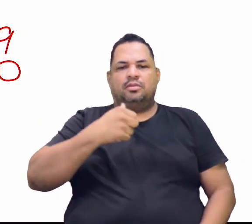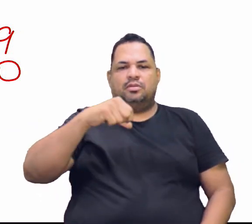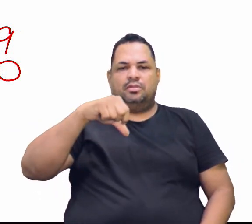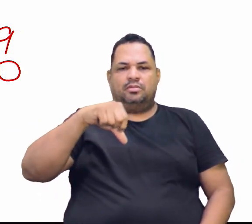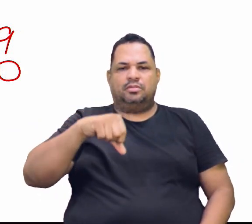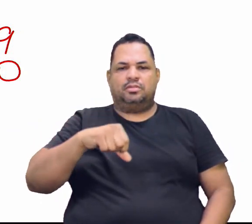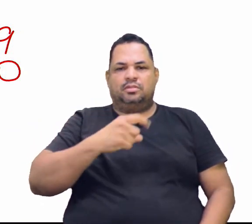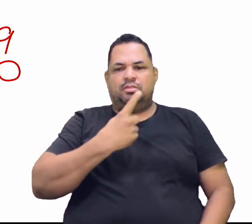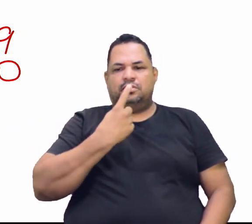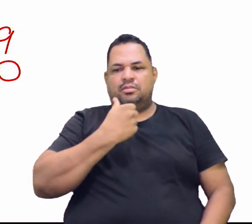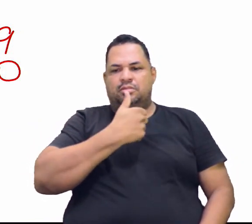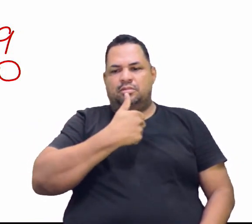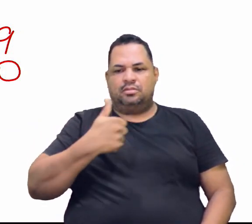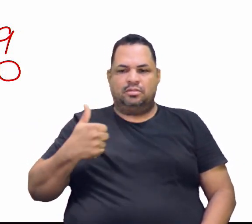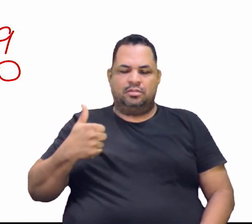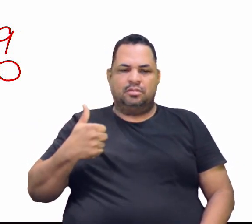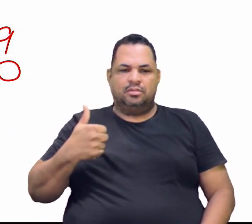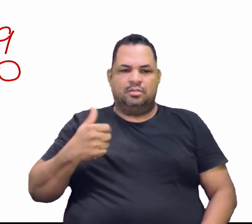1911.